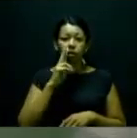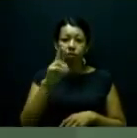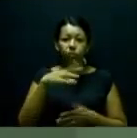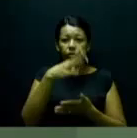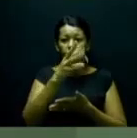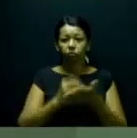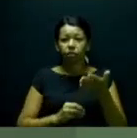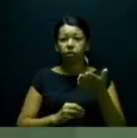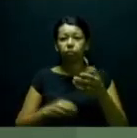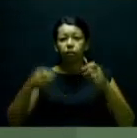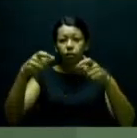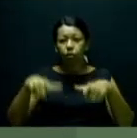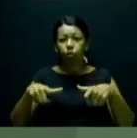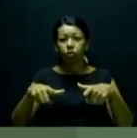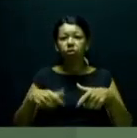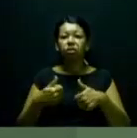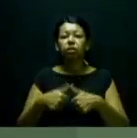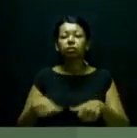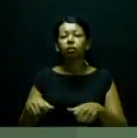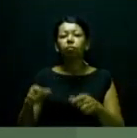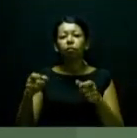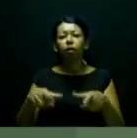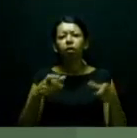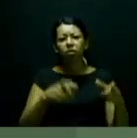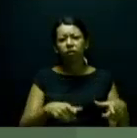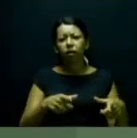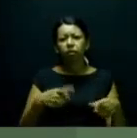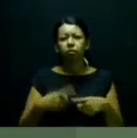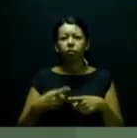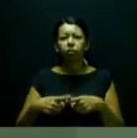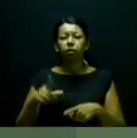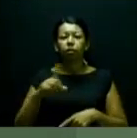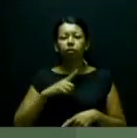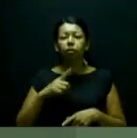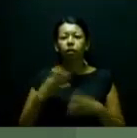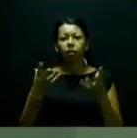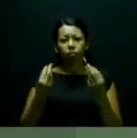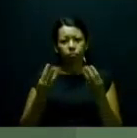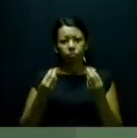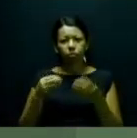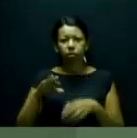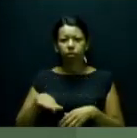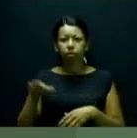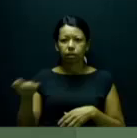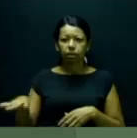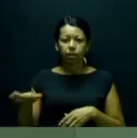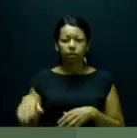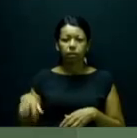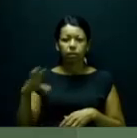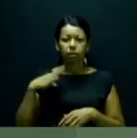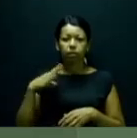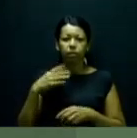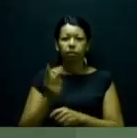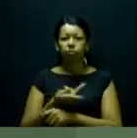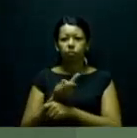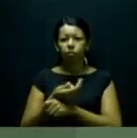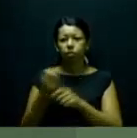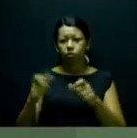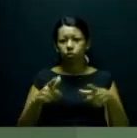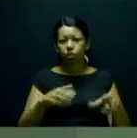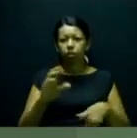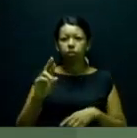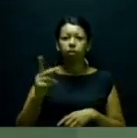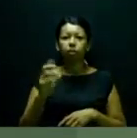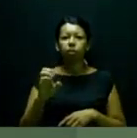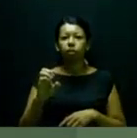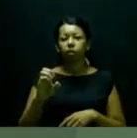oficialmente onde estão essas vagas. Porque ainda existem várias crianças na cidade que buscam essas vagas em creche, e